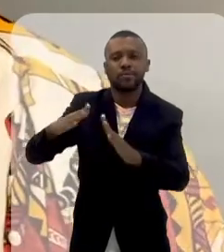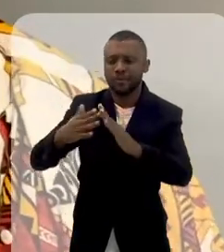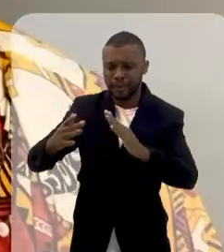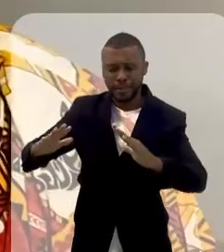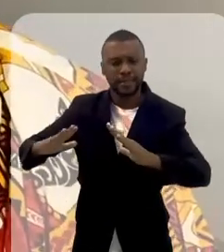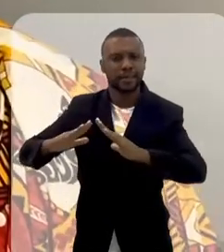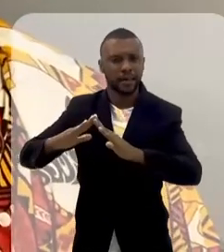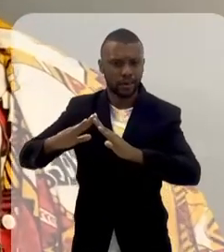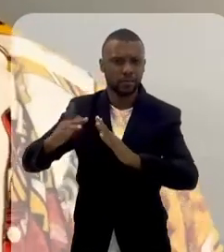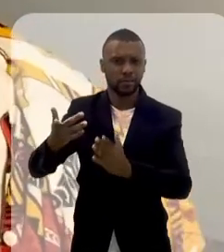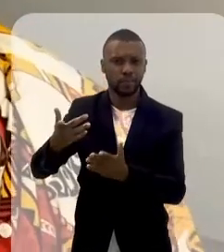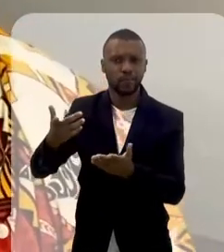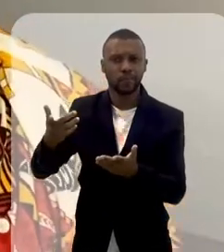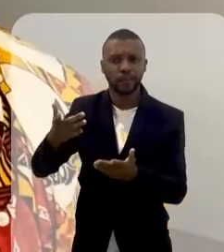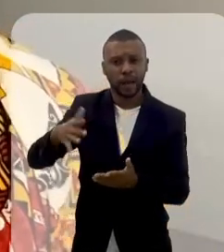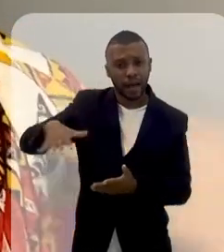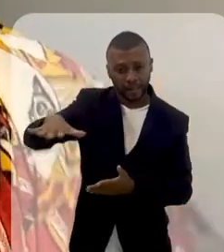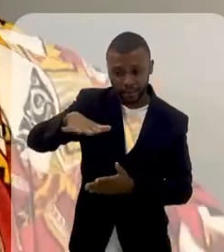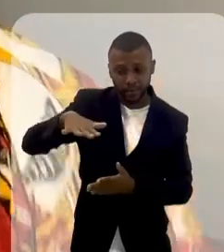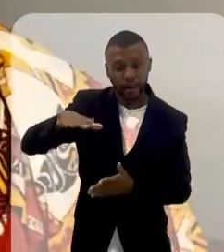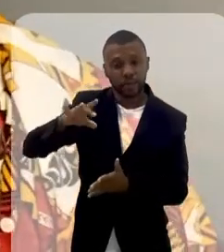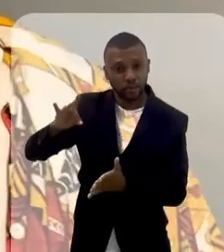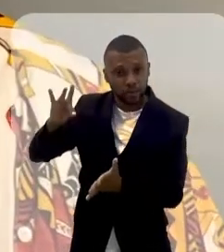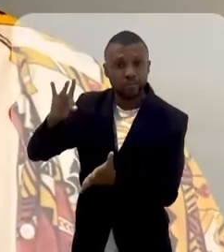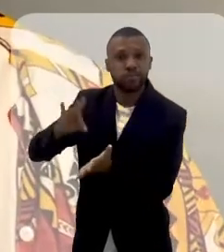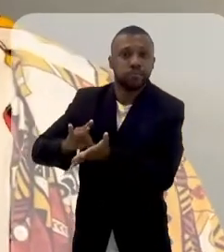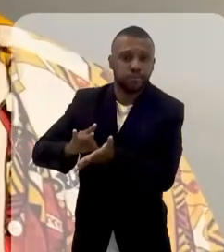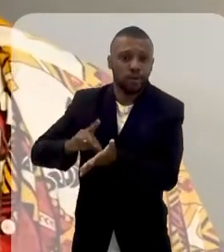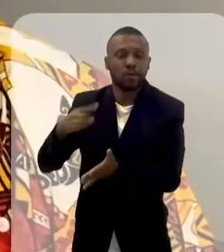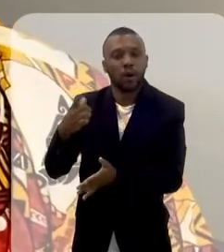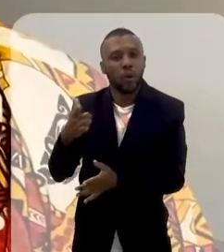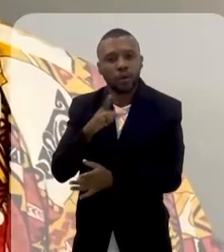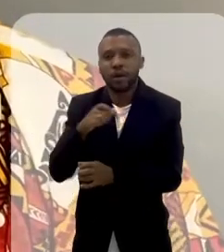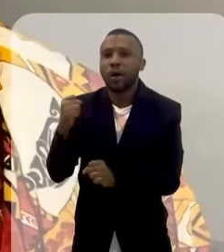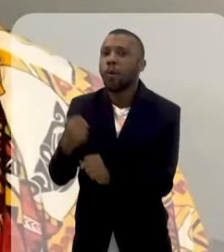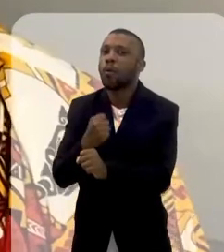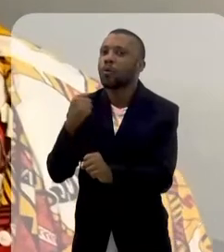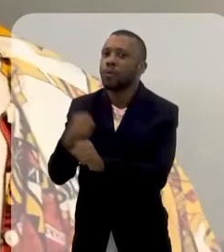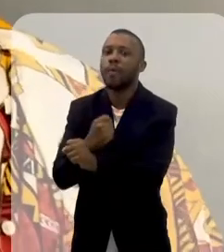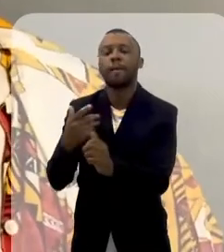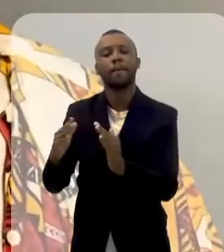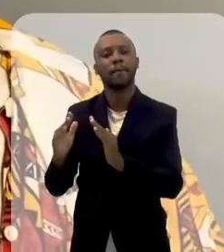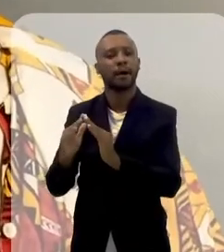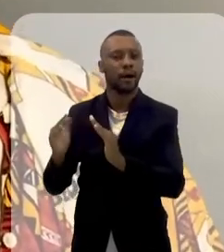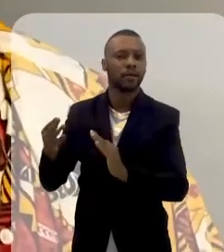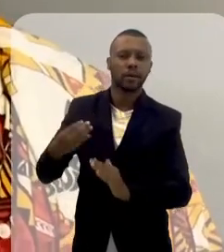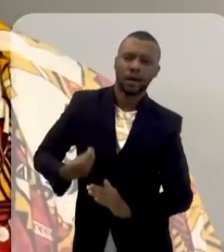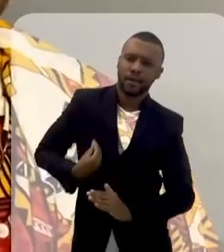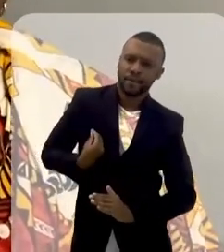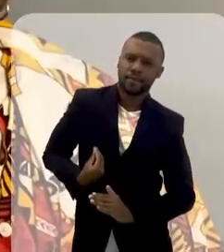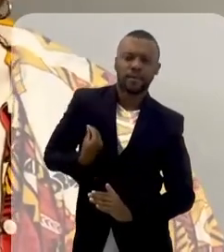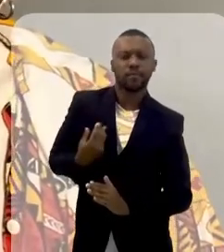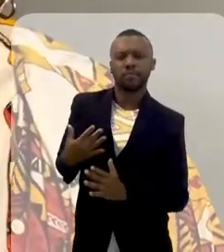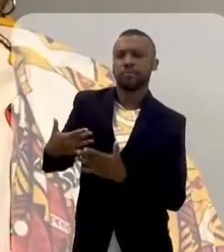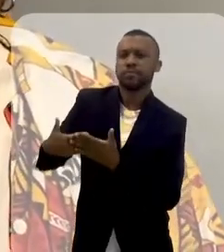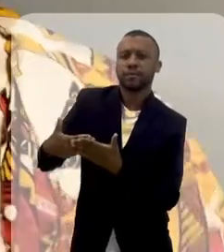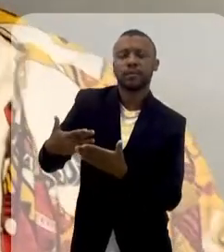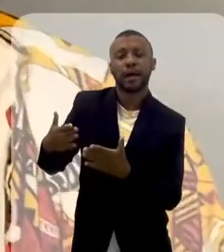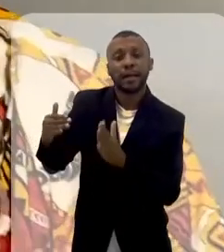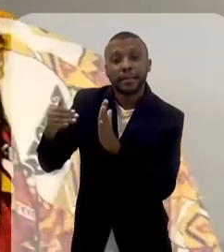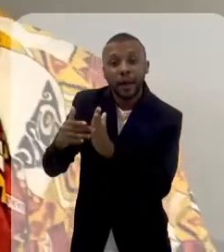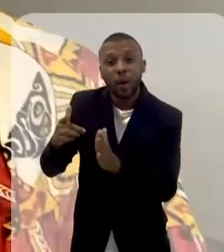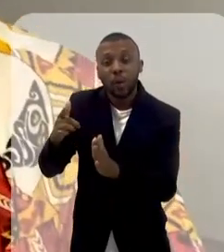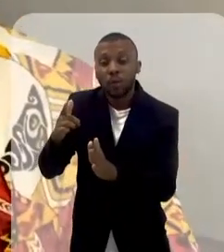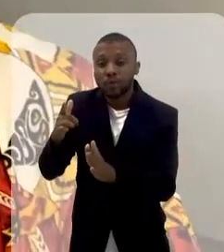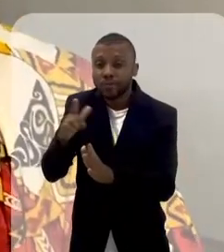Vicente Pires. E aí isso se oficializa, esse espaço se oficializa, e a gente consegue construir uma casa, e a gente viveu lá